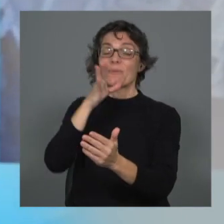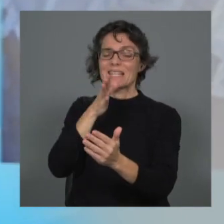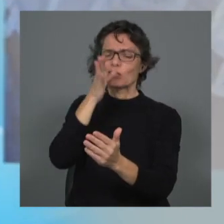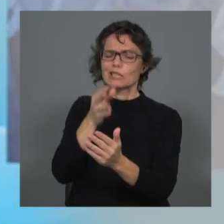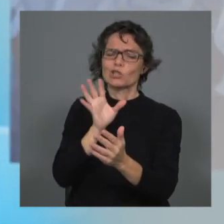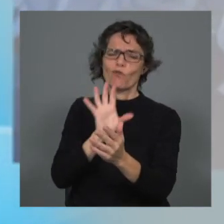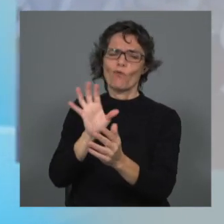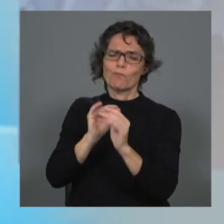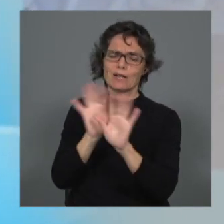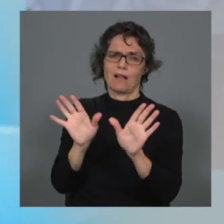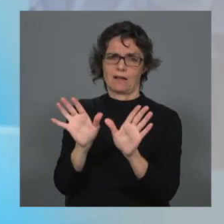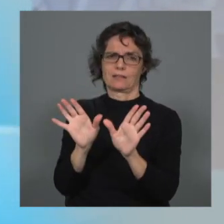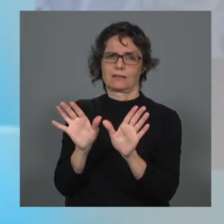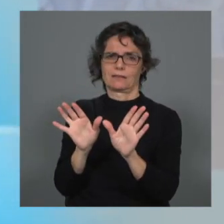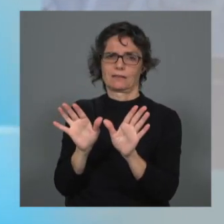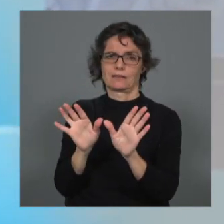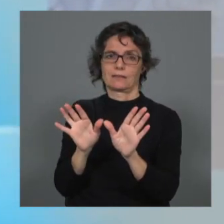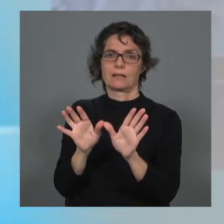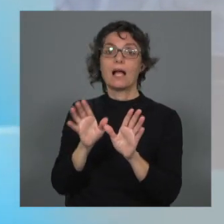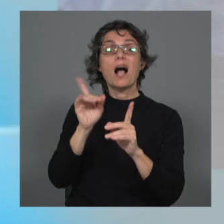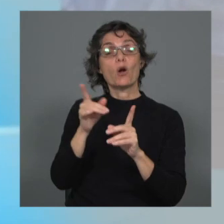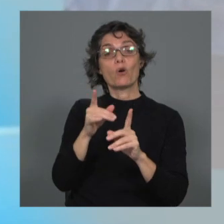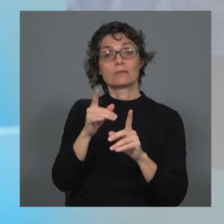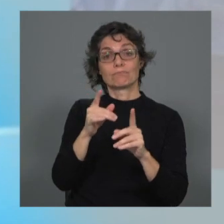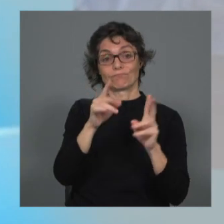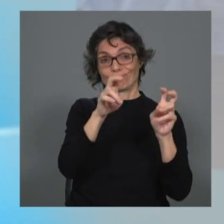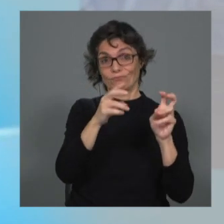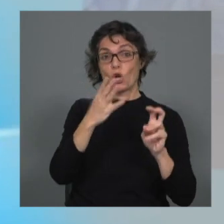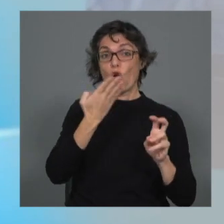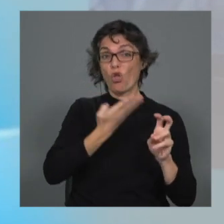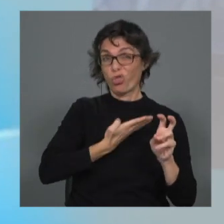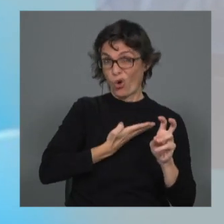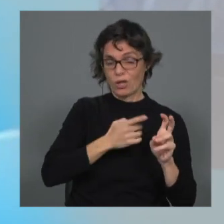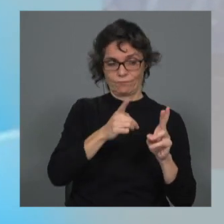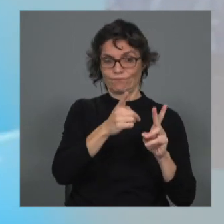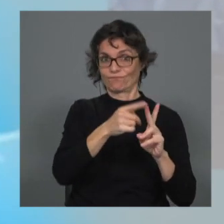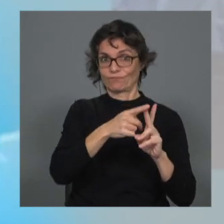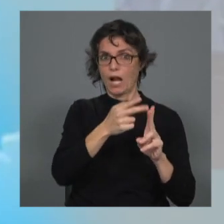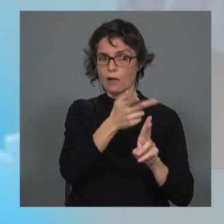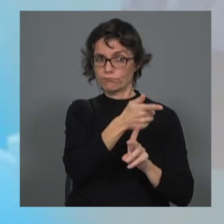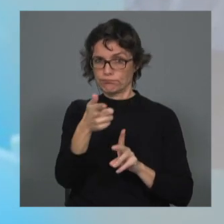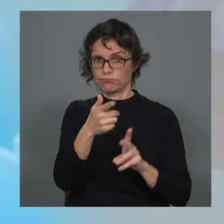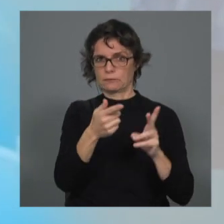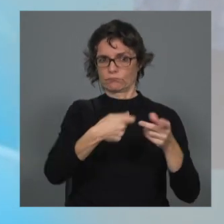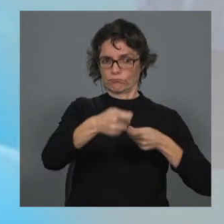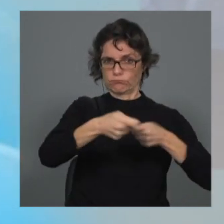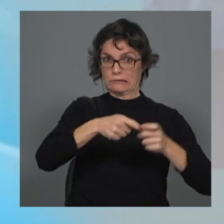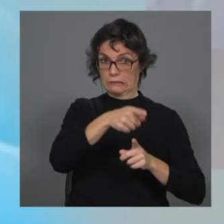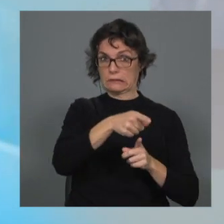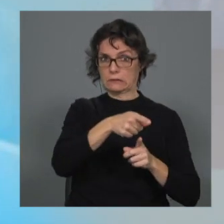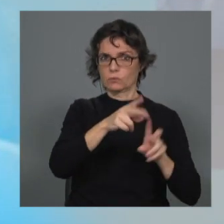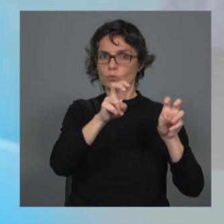claramente. A questão das armas ou a questão da droga, a questão do tráfico de droga, são